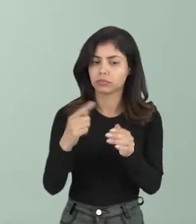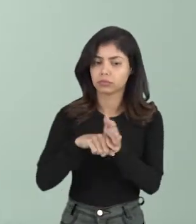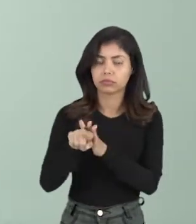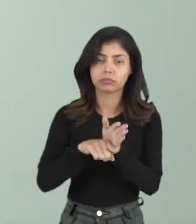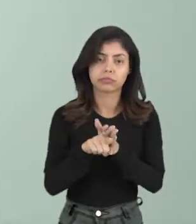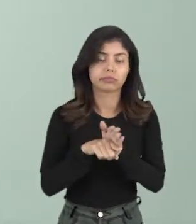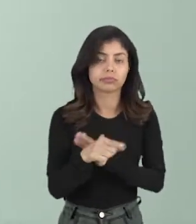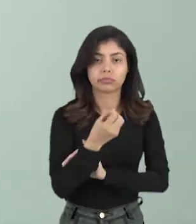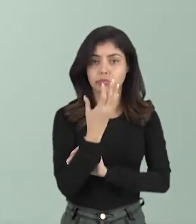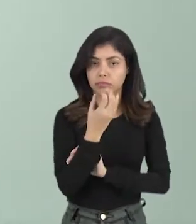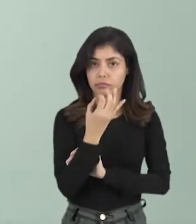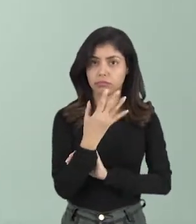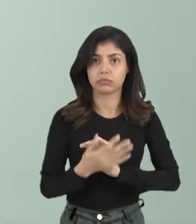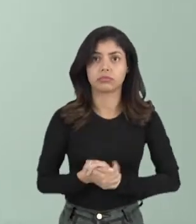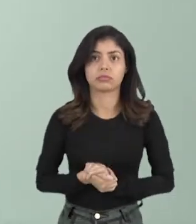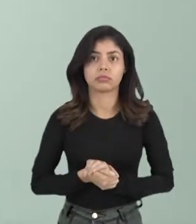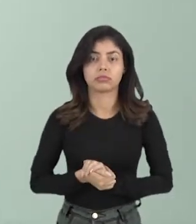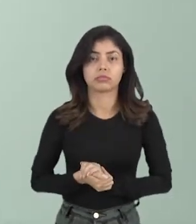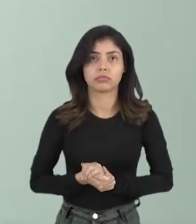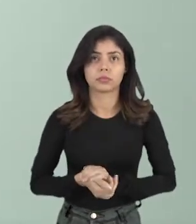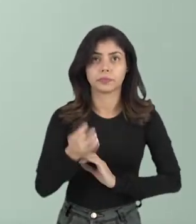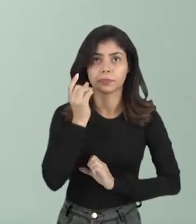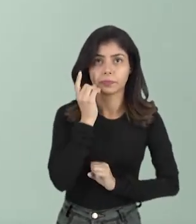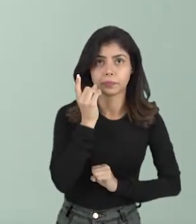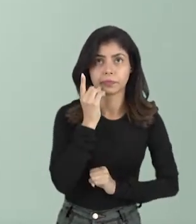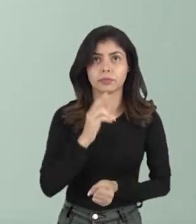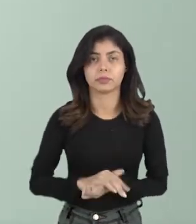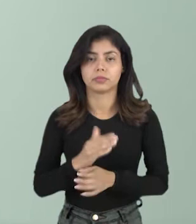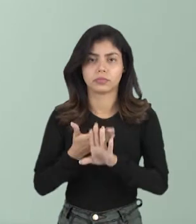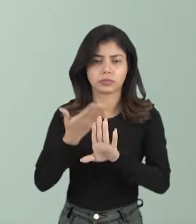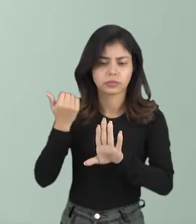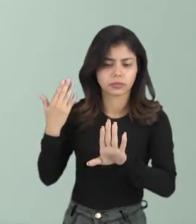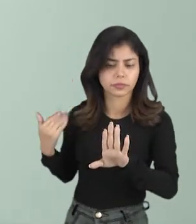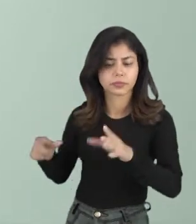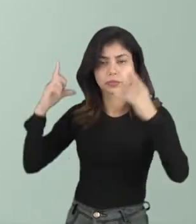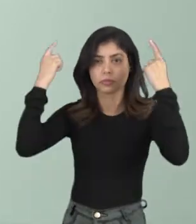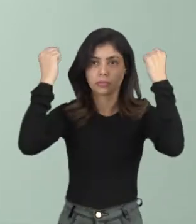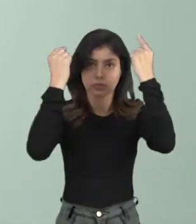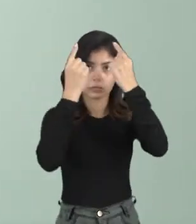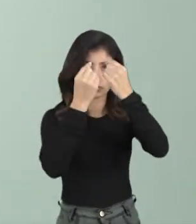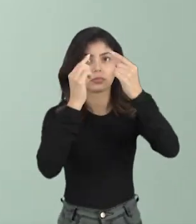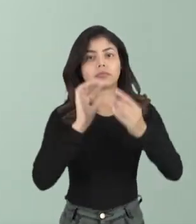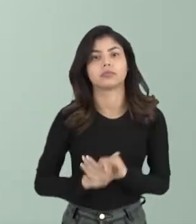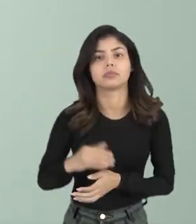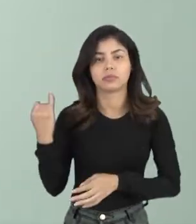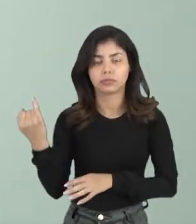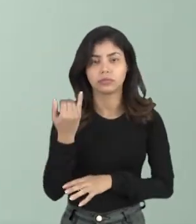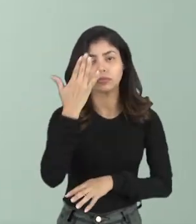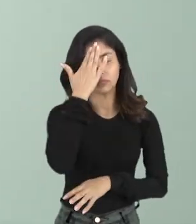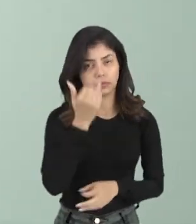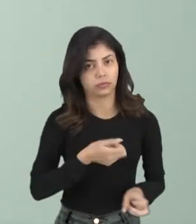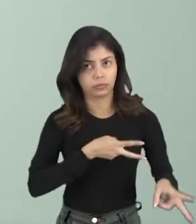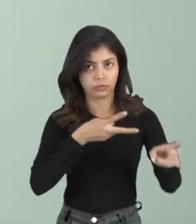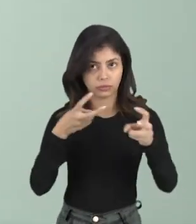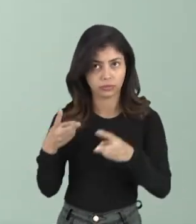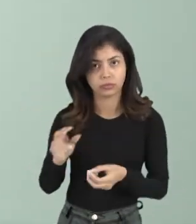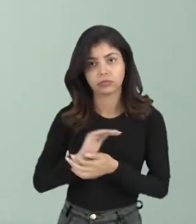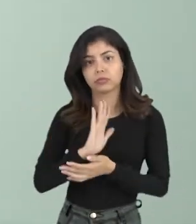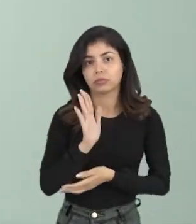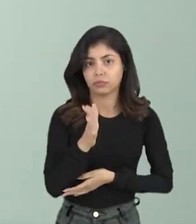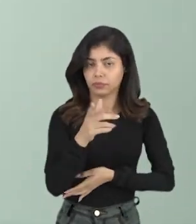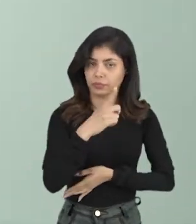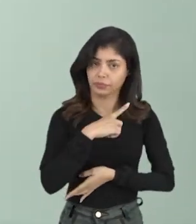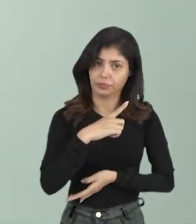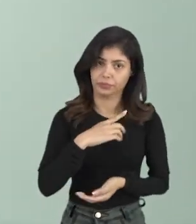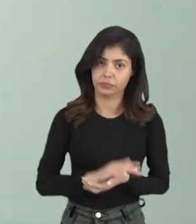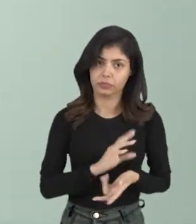pesquisa sobre a fotografia data aí desde os tempos dos gregos. E é importante a gente perceber que já